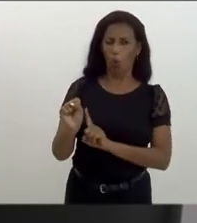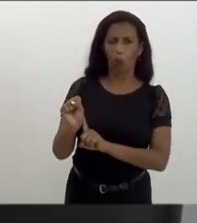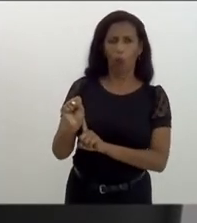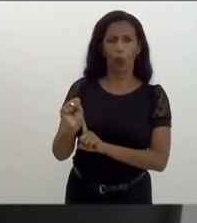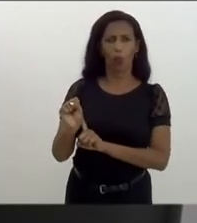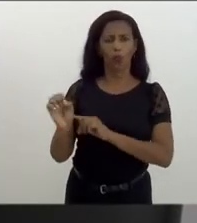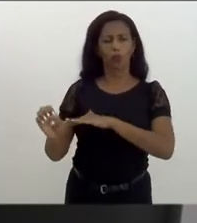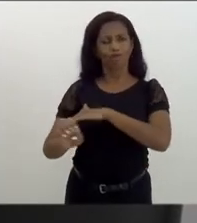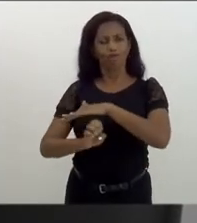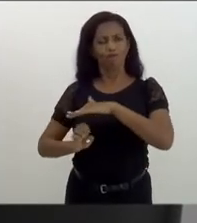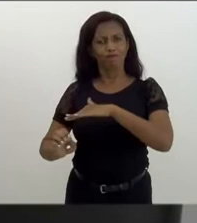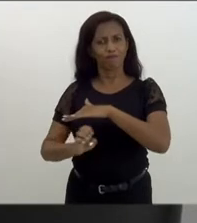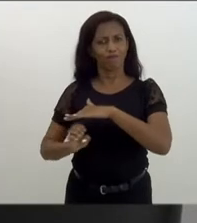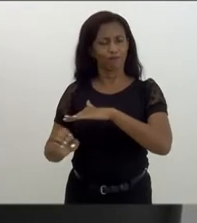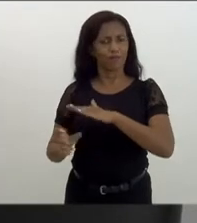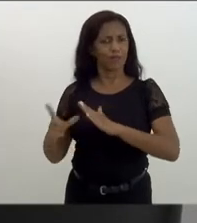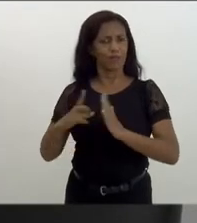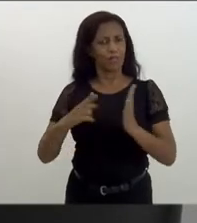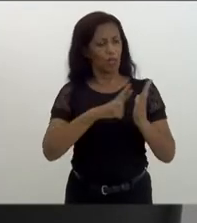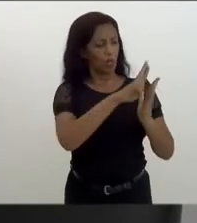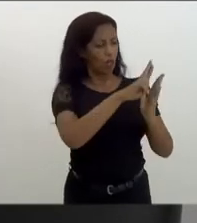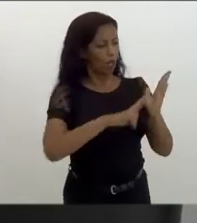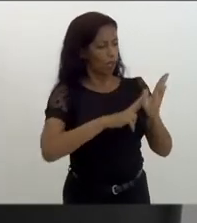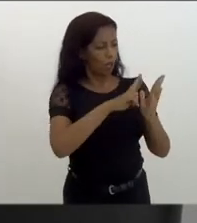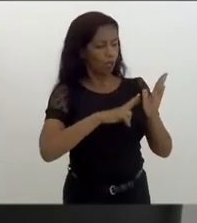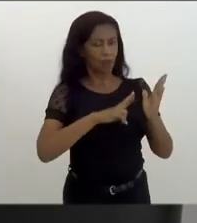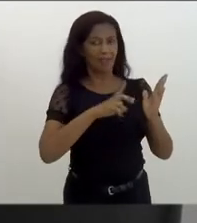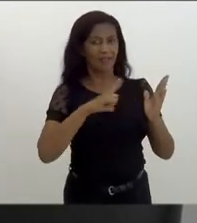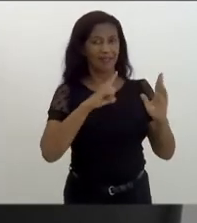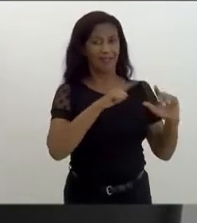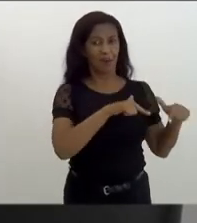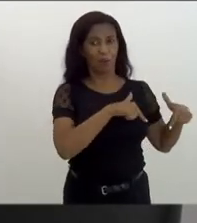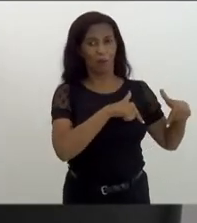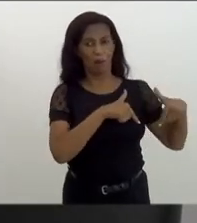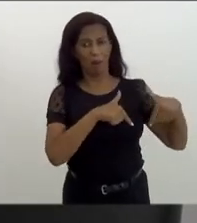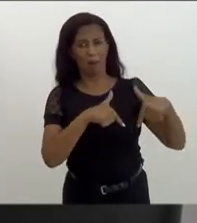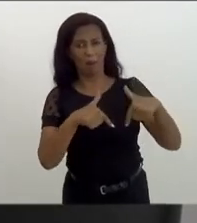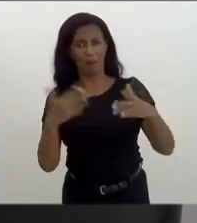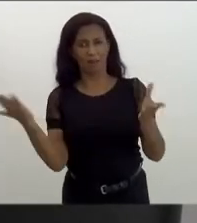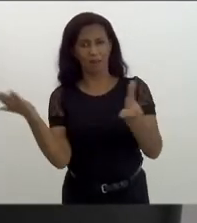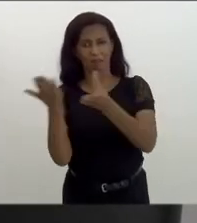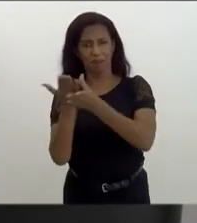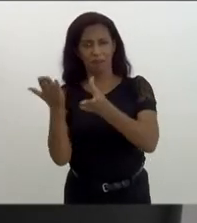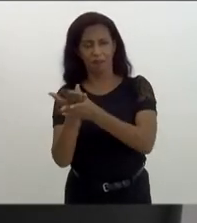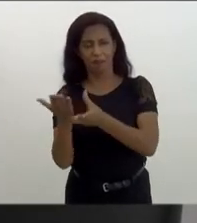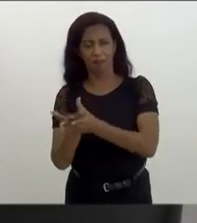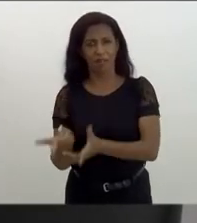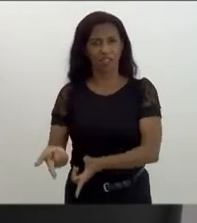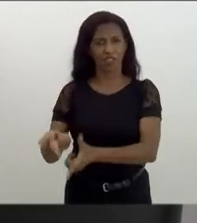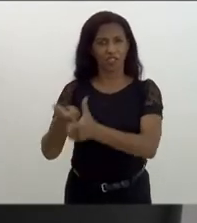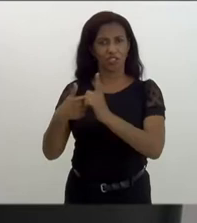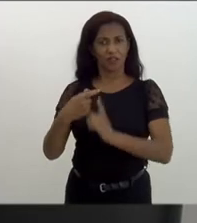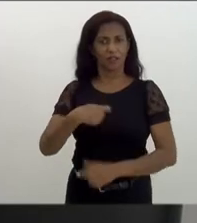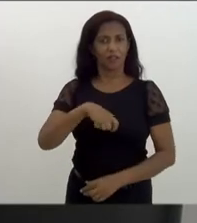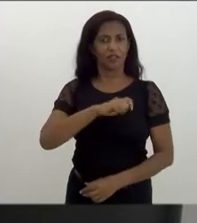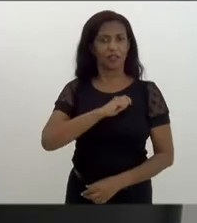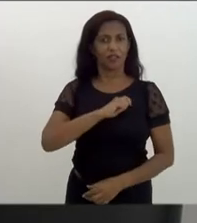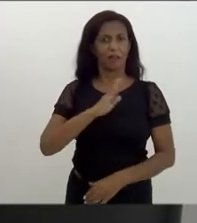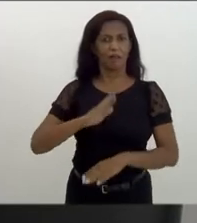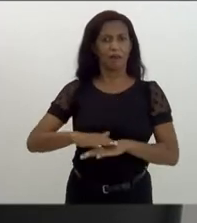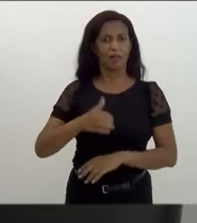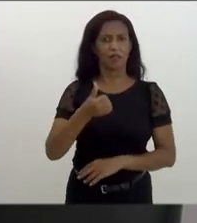somam segundo últimos relatórios ações trabalhistas cíveis e dívidas fiscais de mais de